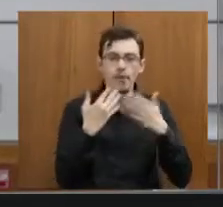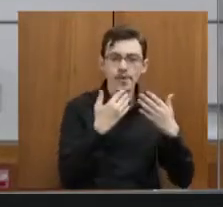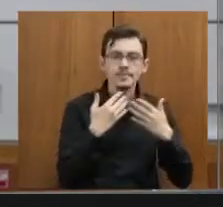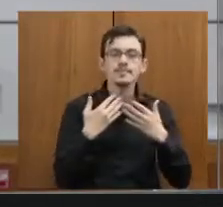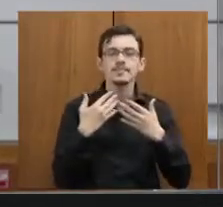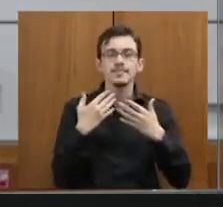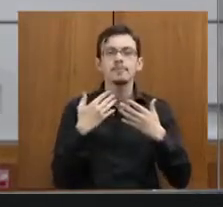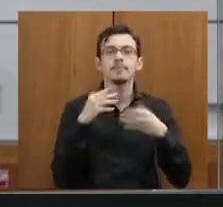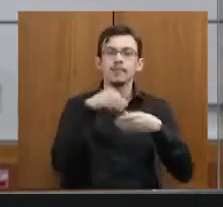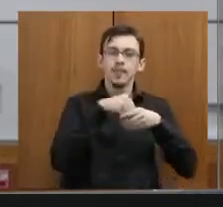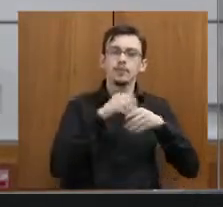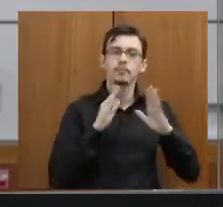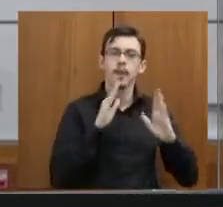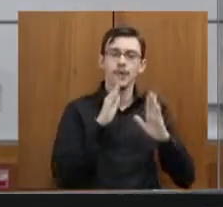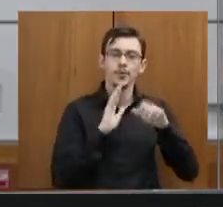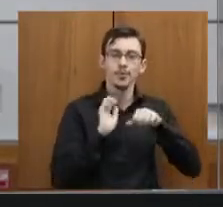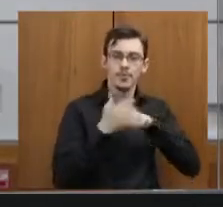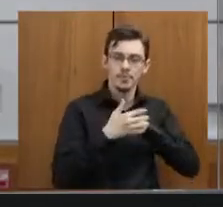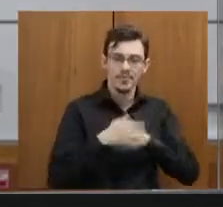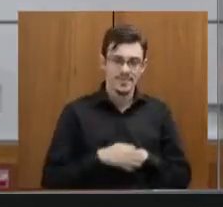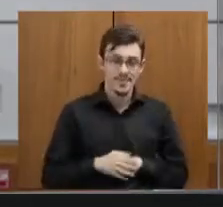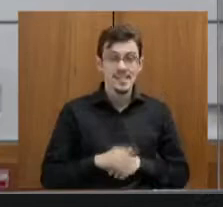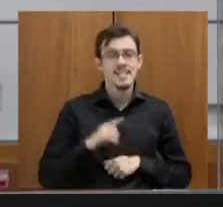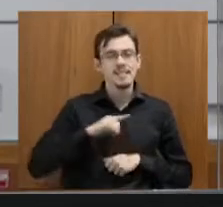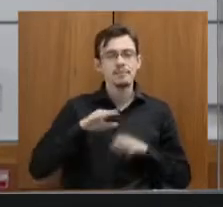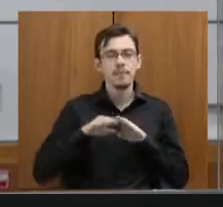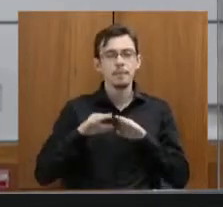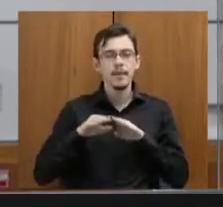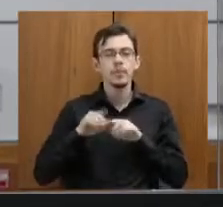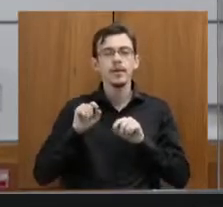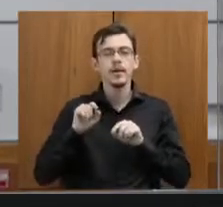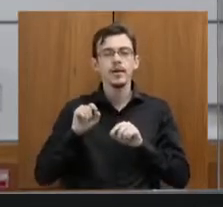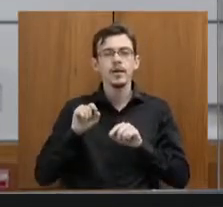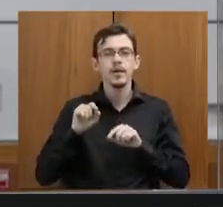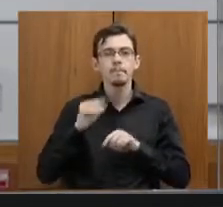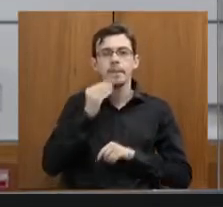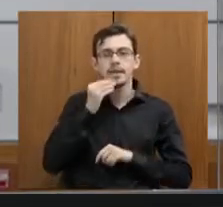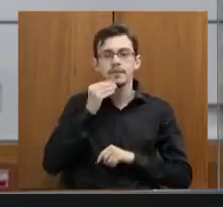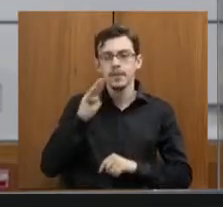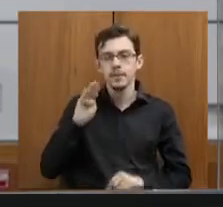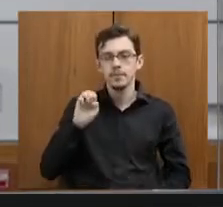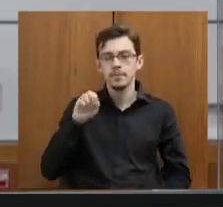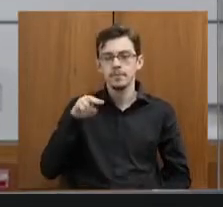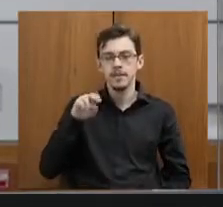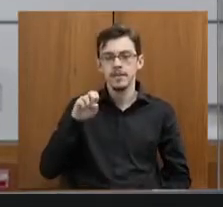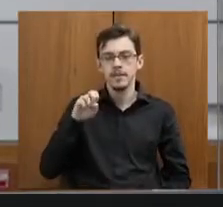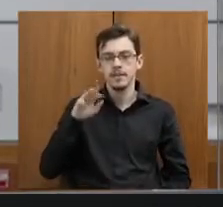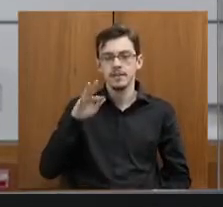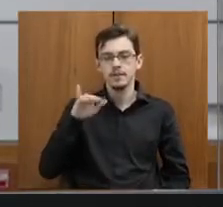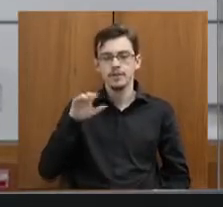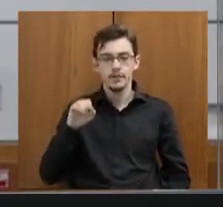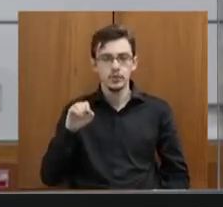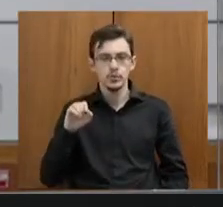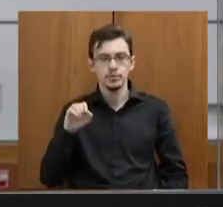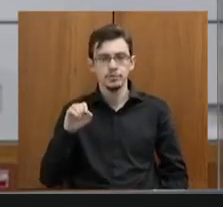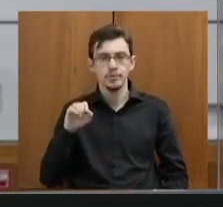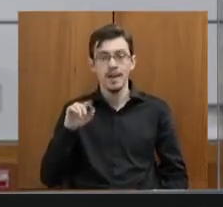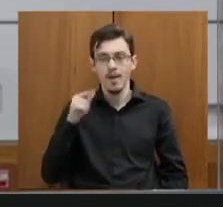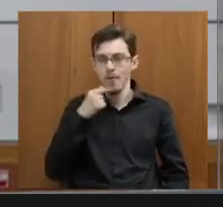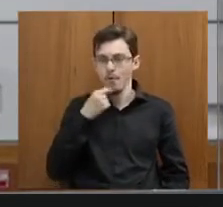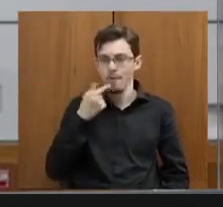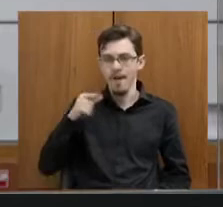hora do benefício que tá tendo aqui também citou né se Belo Horizonte está assistida nesse processo de pandemia